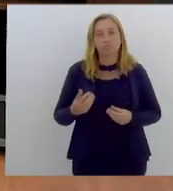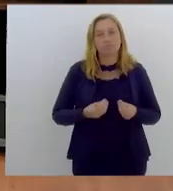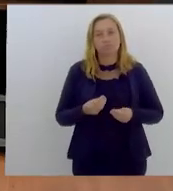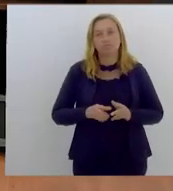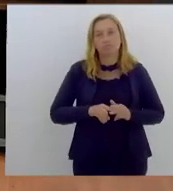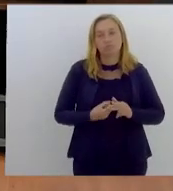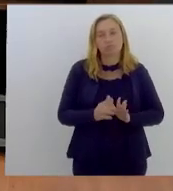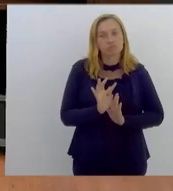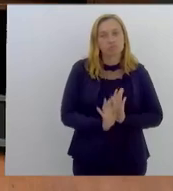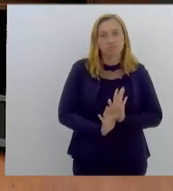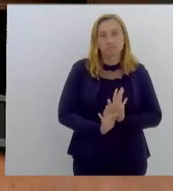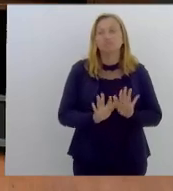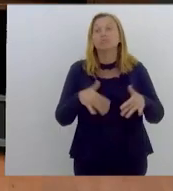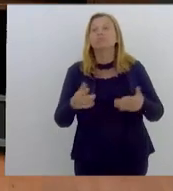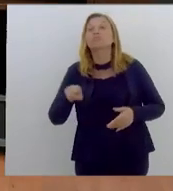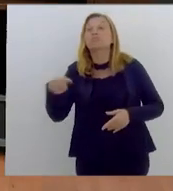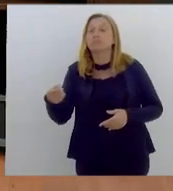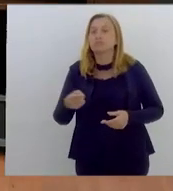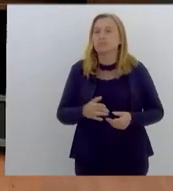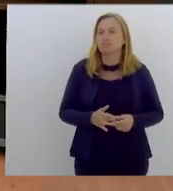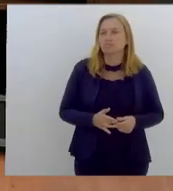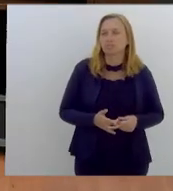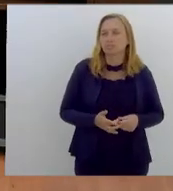texto. Qual é a outra?